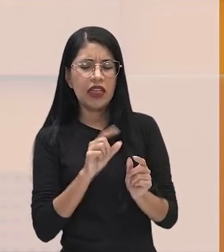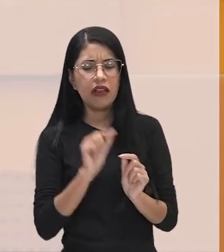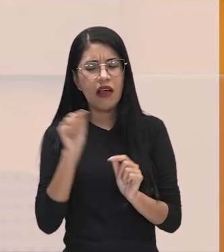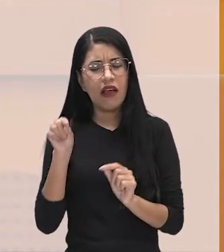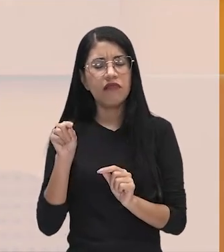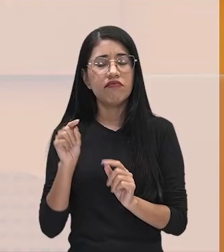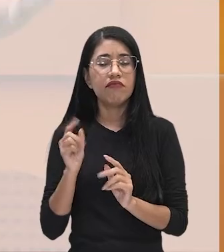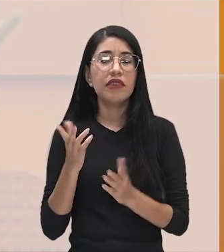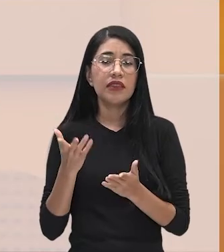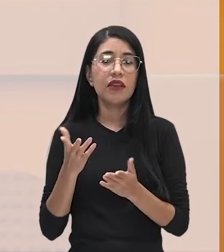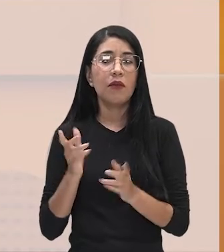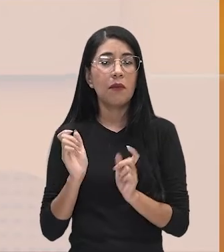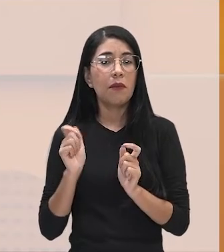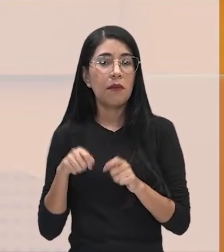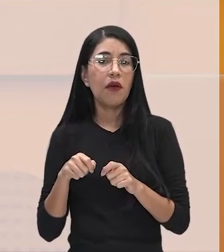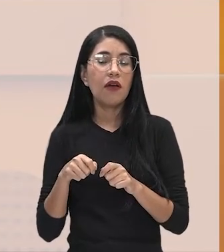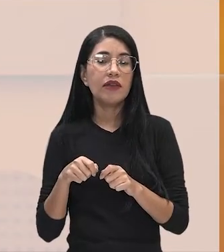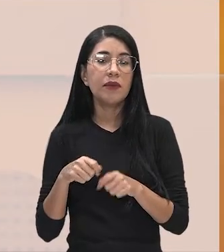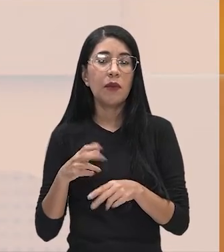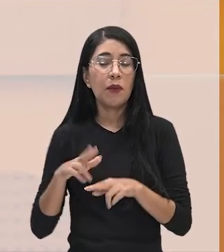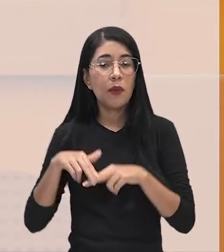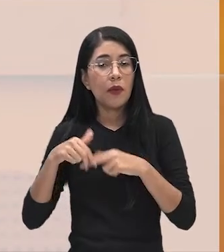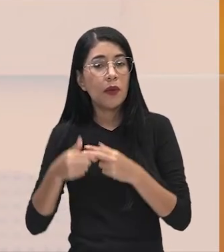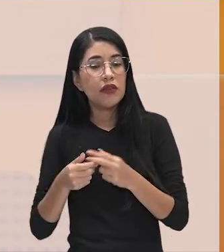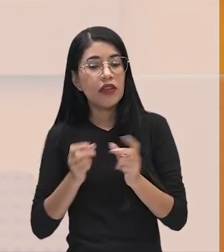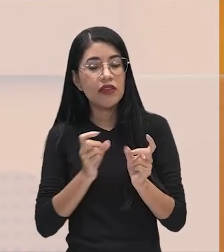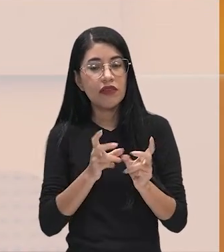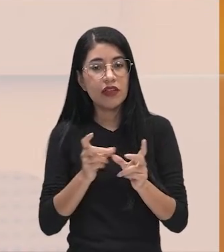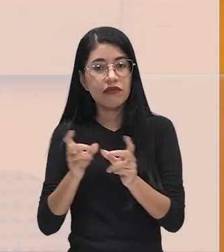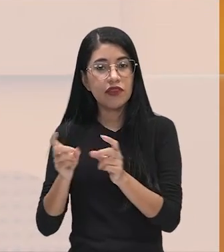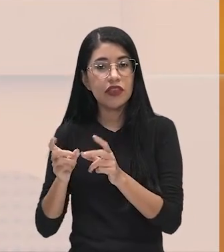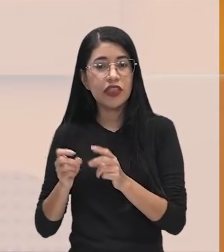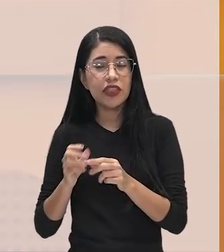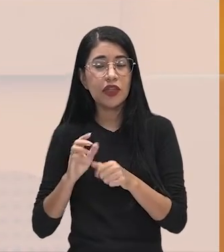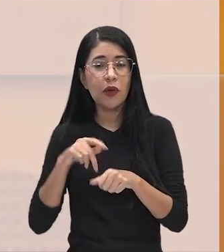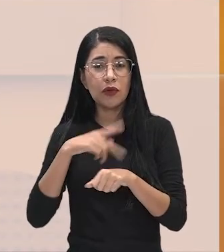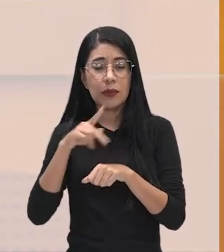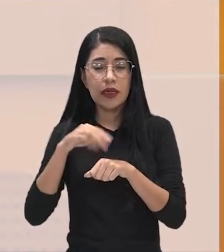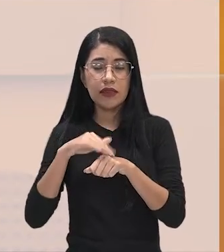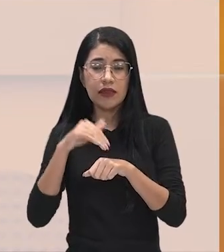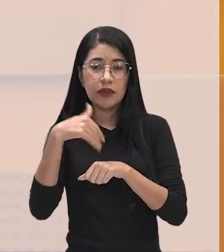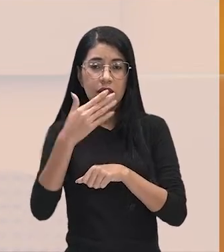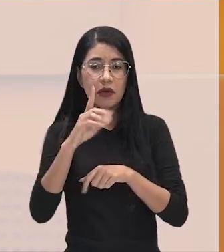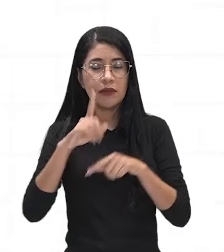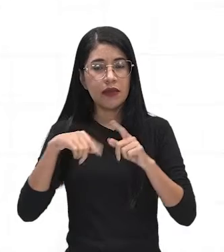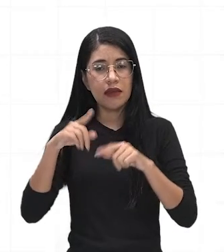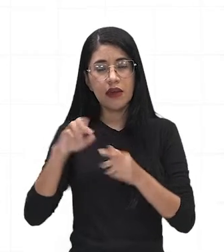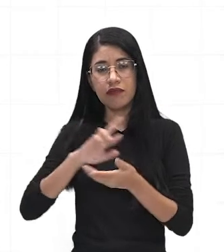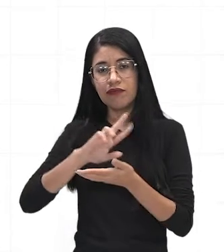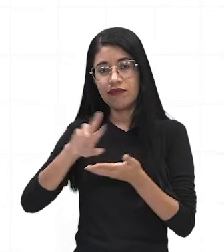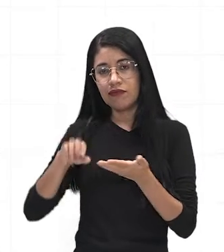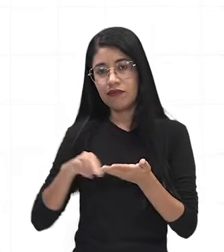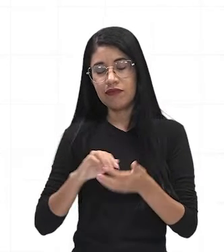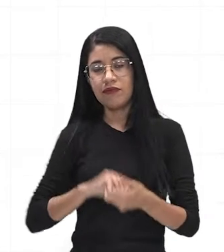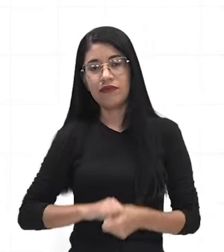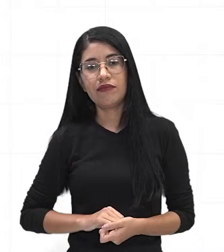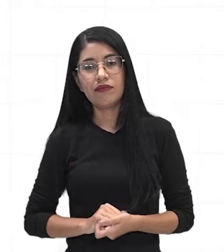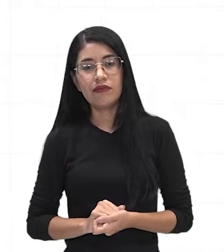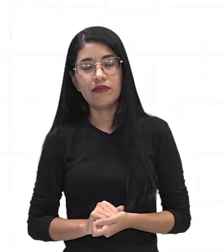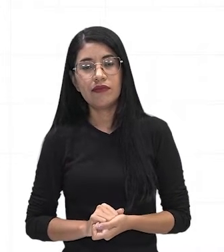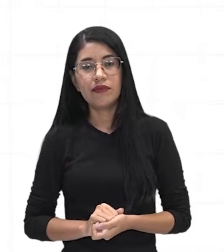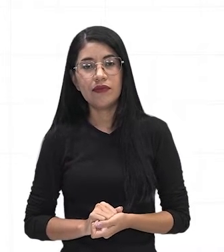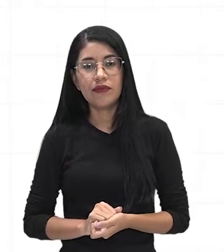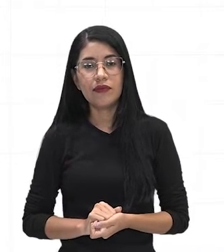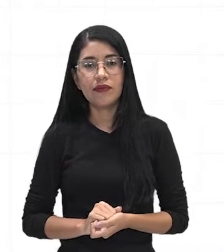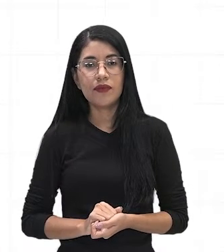não. Então, por isso que eles vão começar a vender produtos estrangeiros, tá? Então, acompanha ali comigo, né, mais um pouco sobre essa